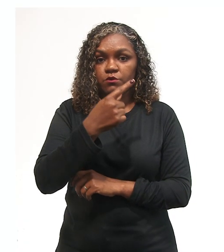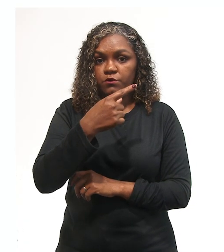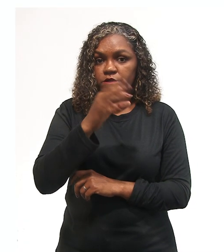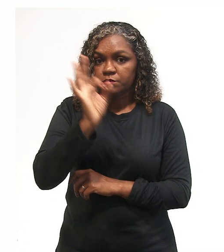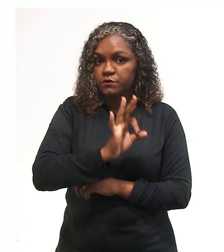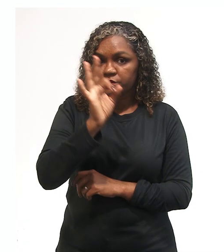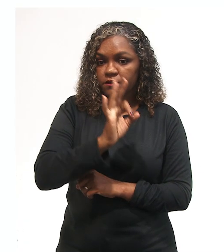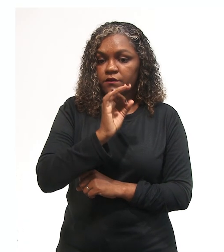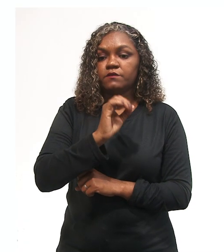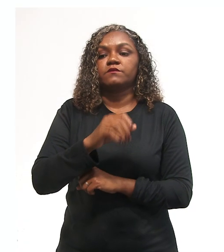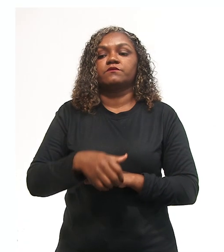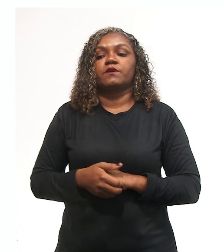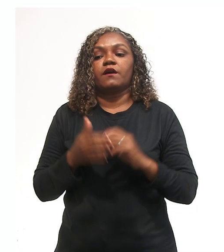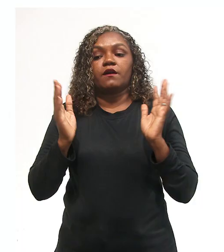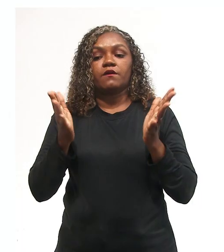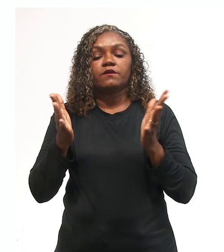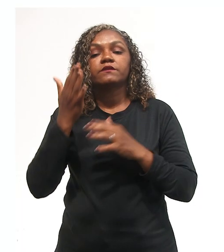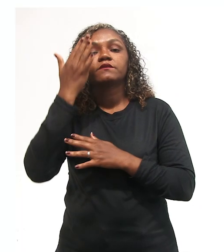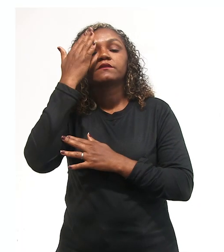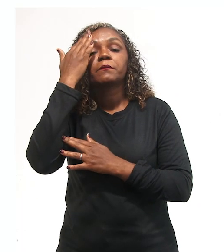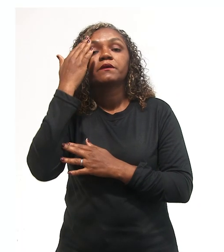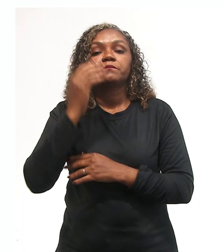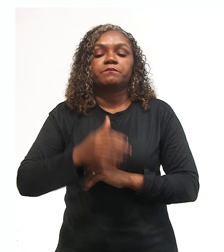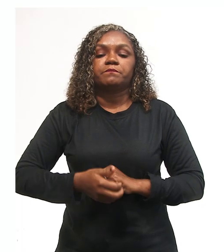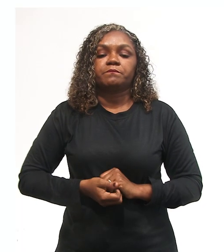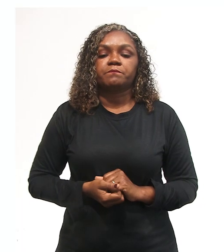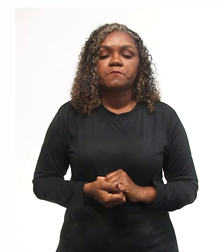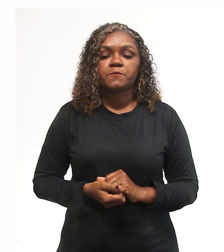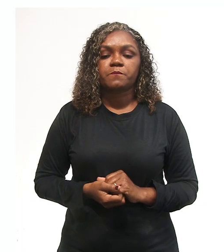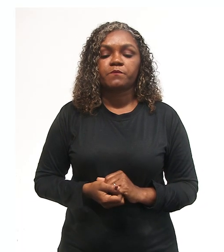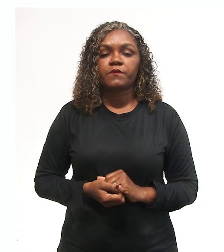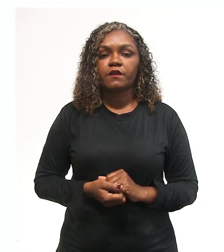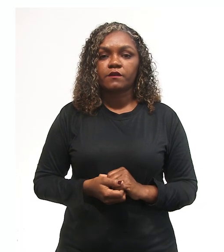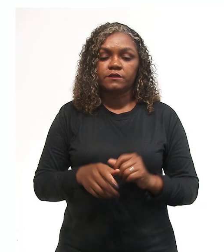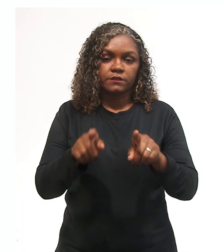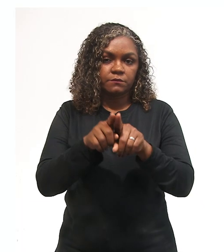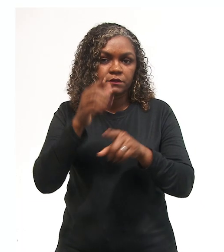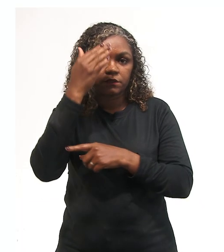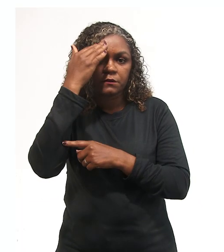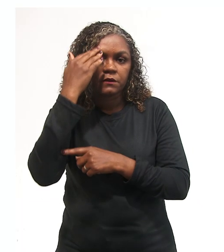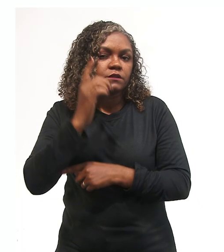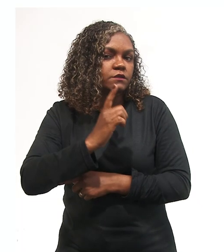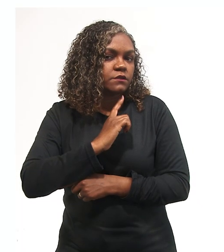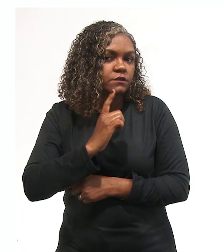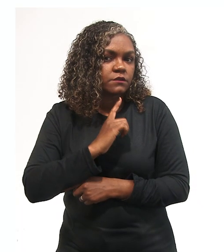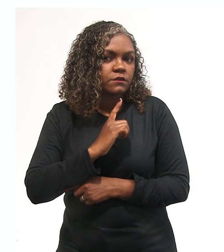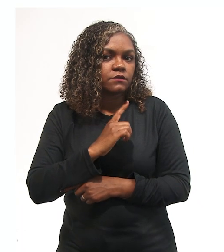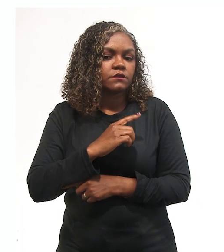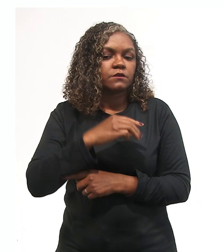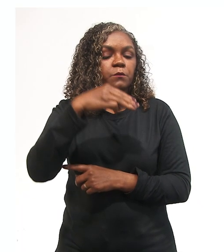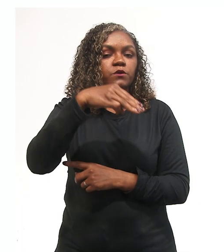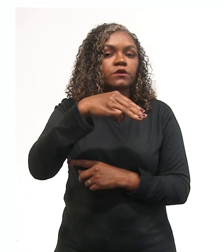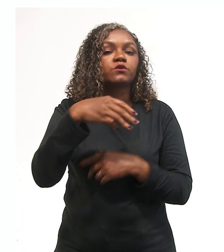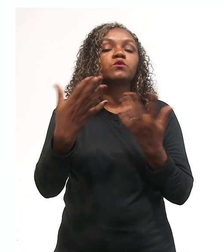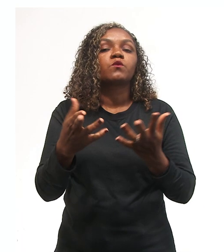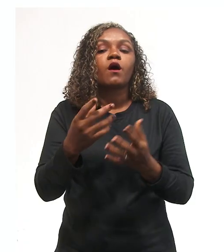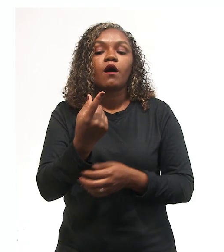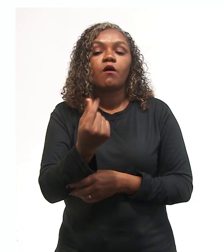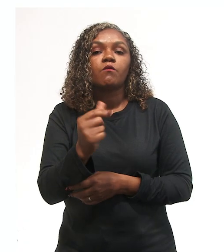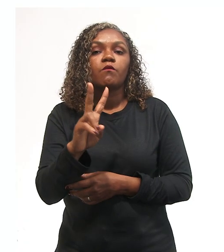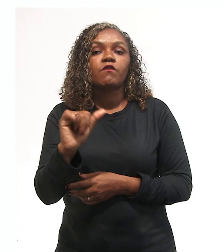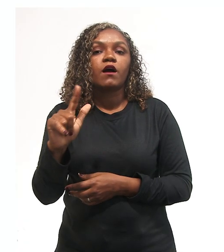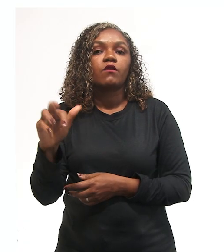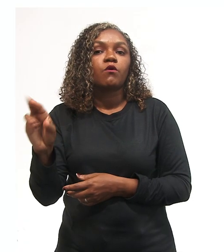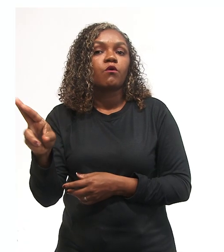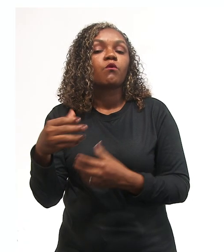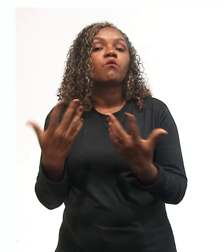né? Então, vamos verificar qual o valor desse montante e analisar se, quando eu aplico